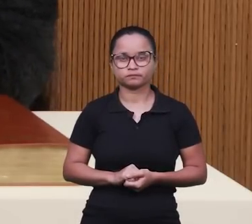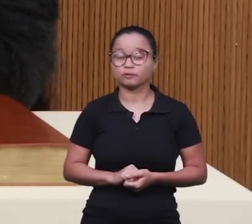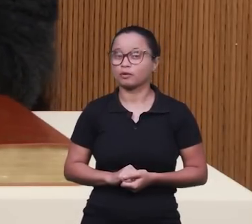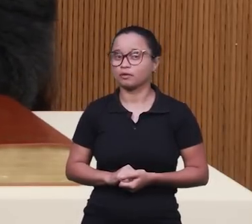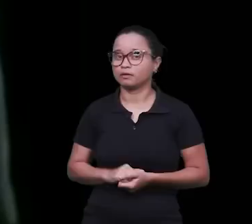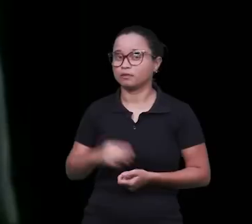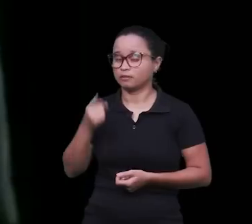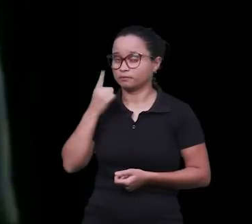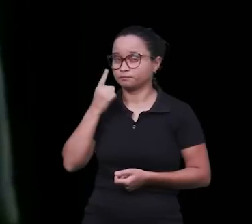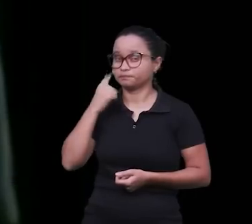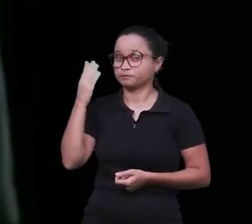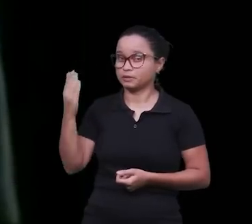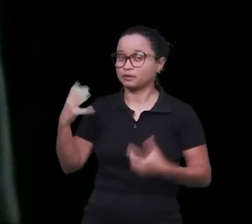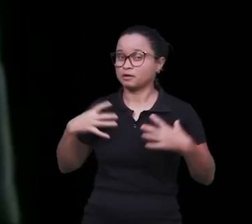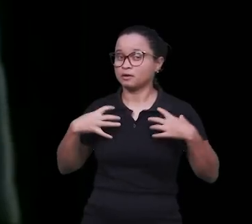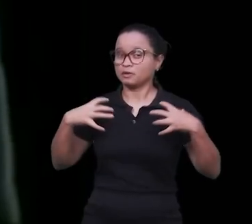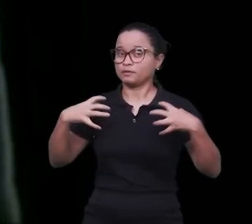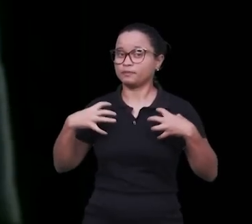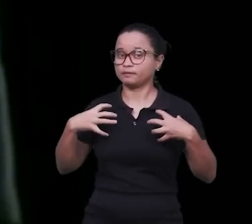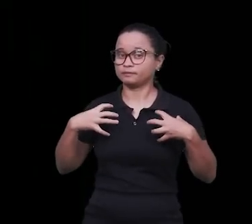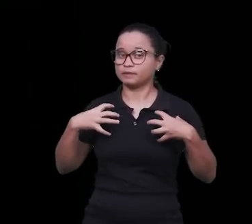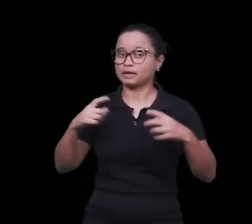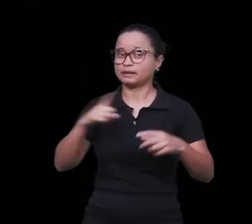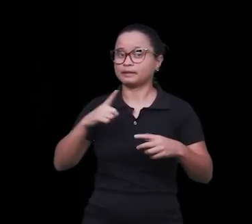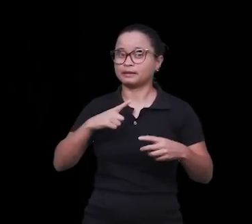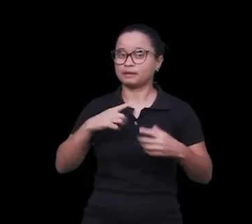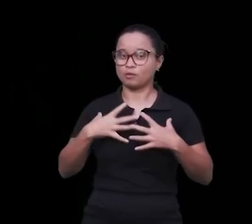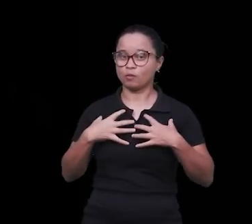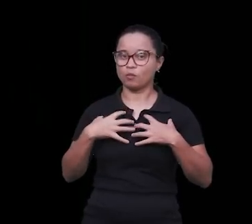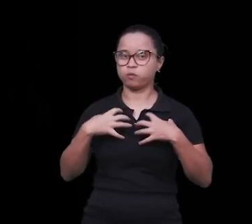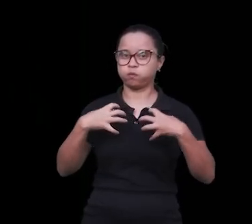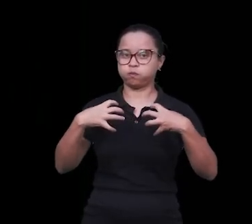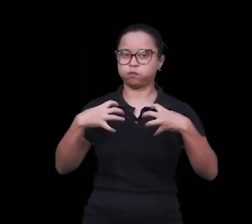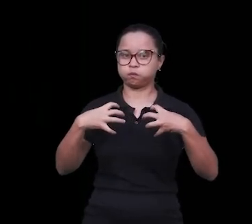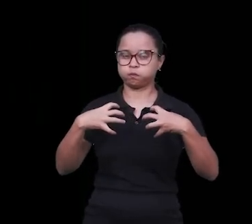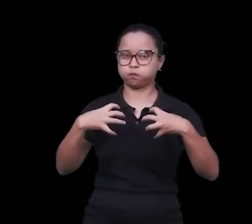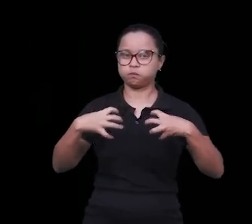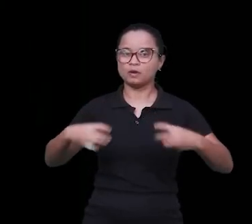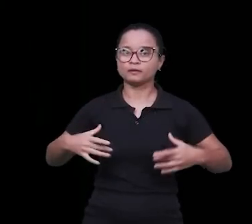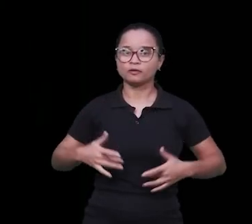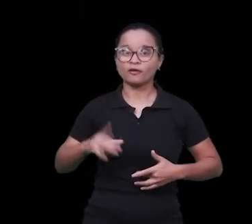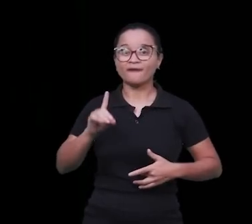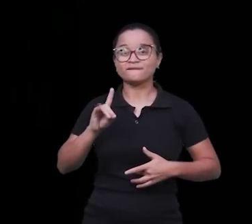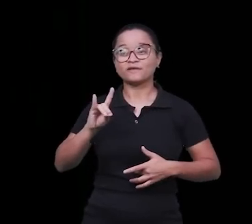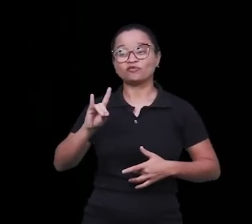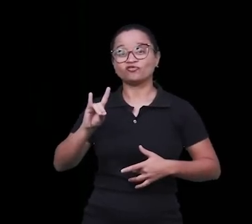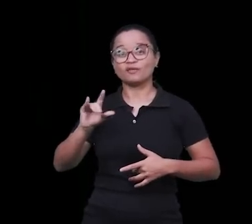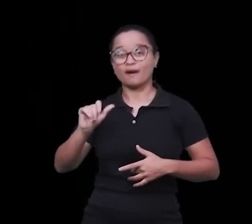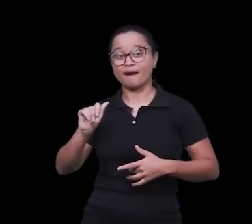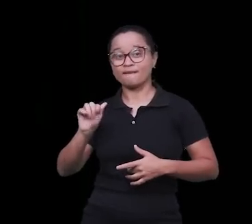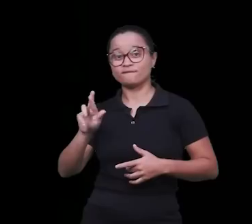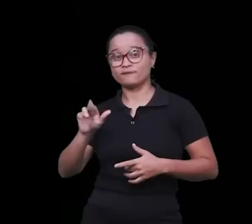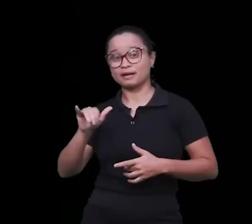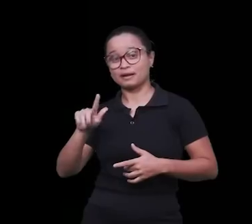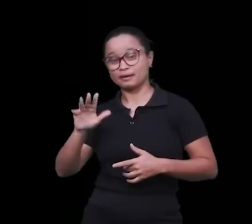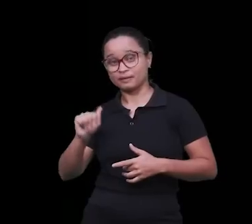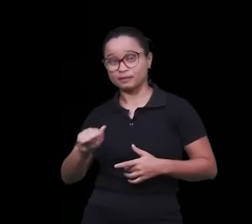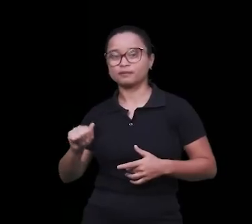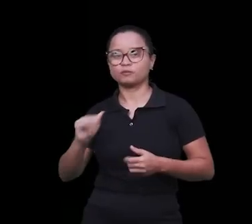Aqui nós temos a caixa torácica, temos os pulmões enchendo, temos o diafragma participando.